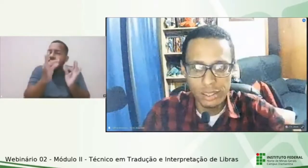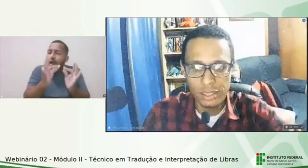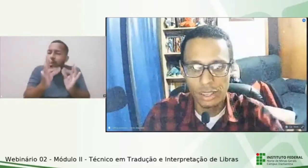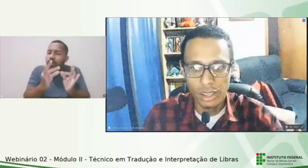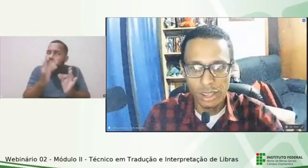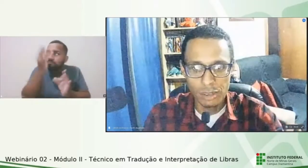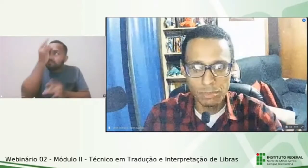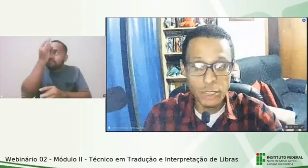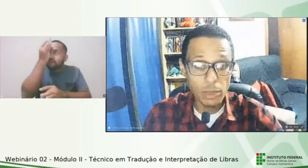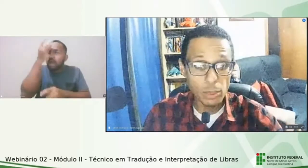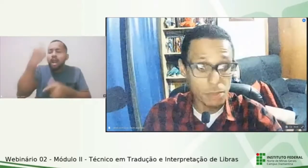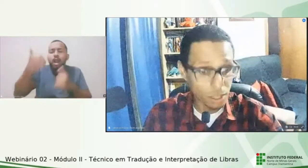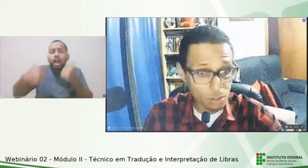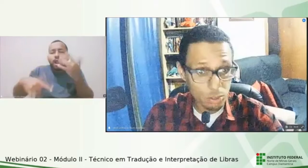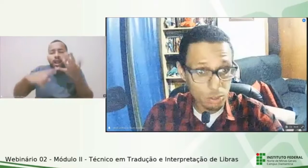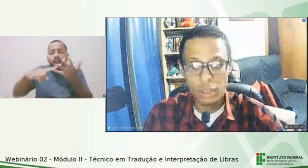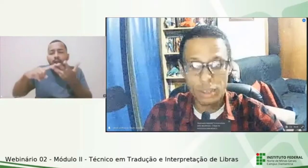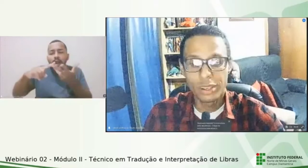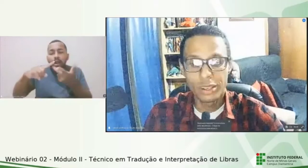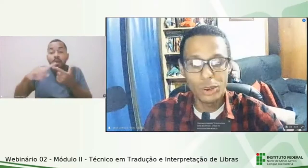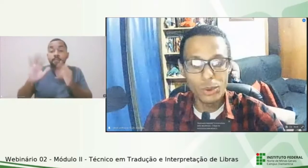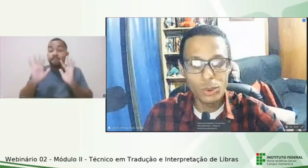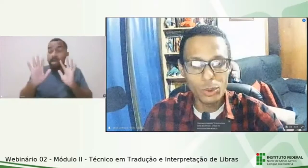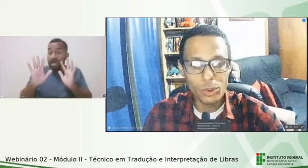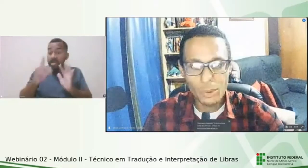memória. Mas pelo menos